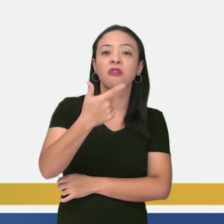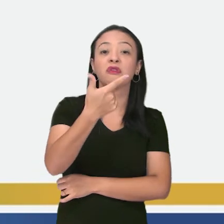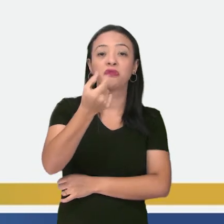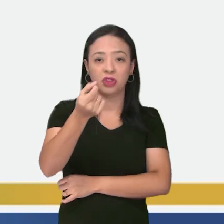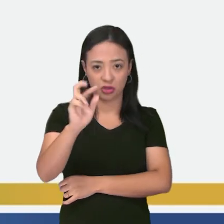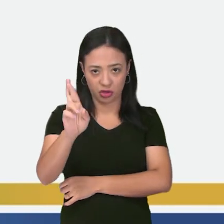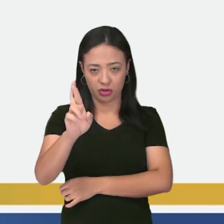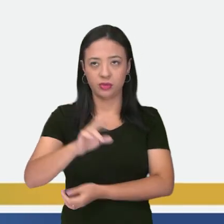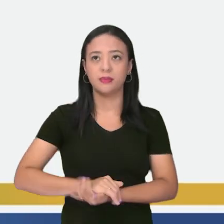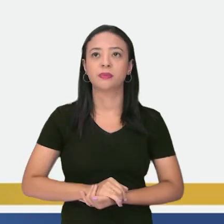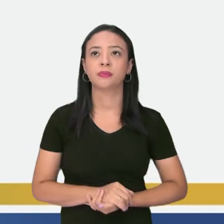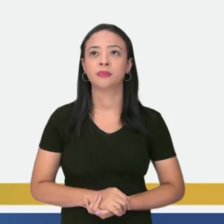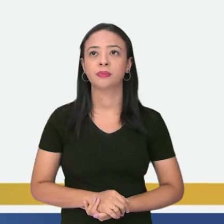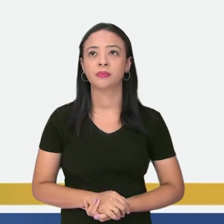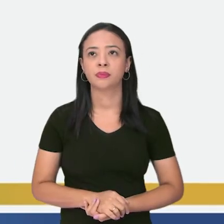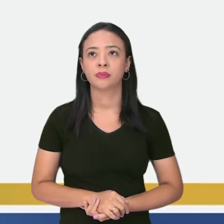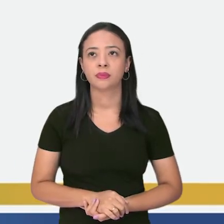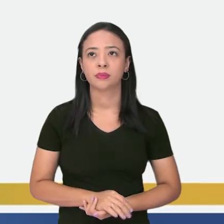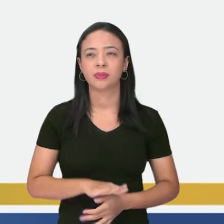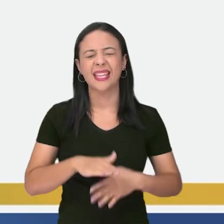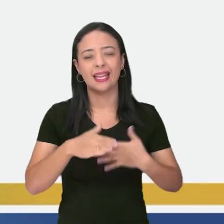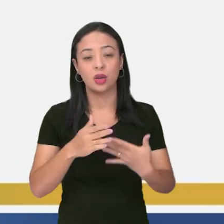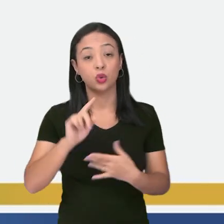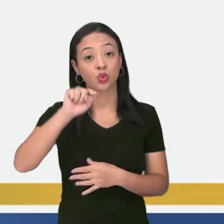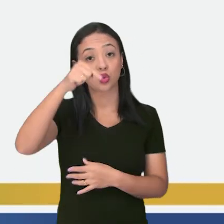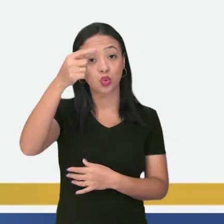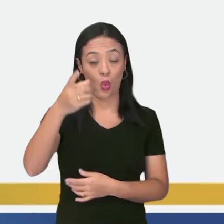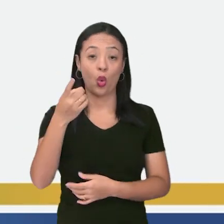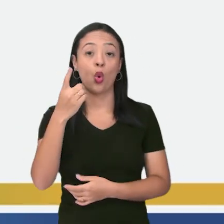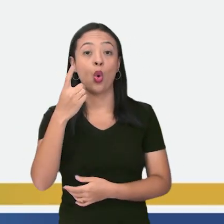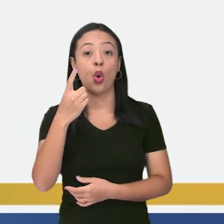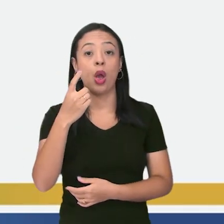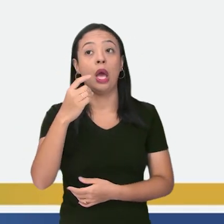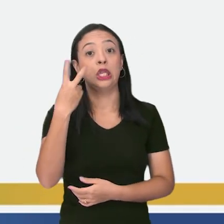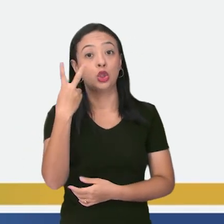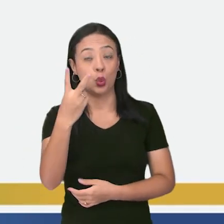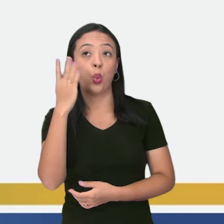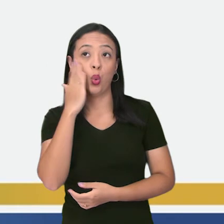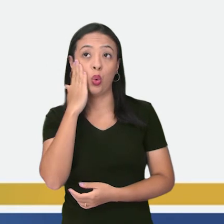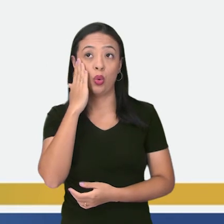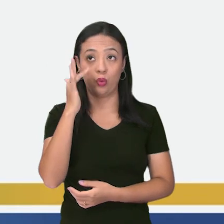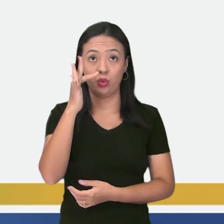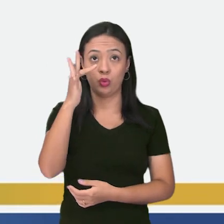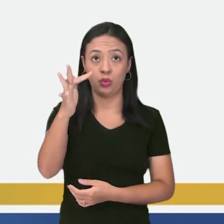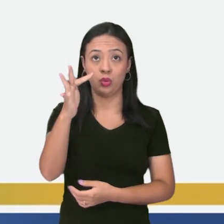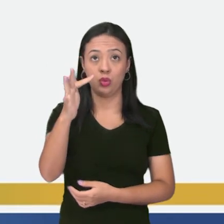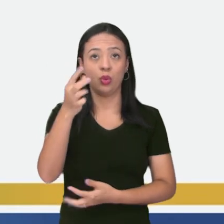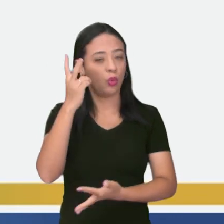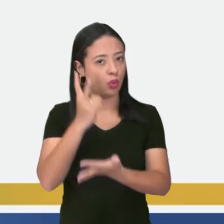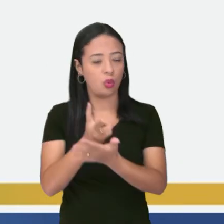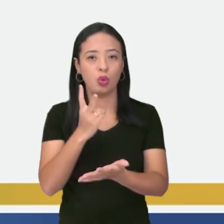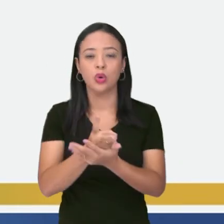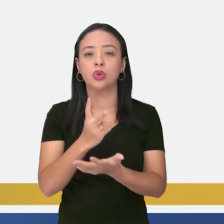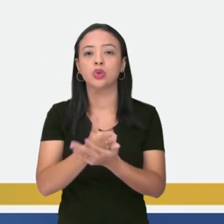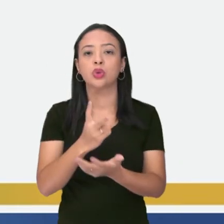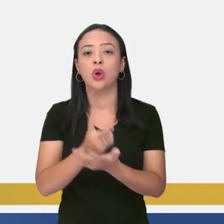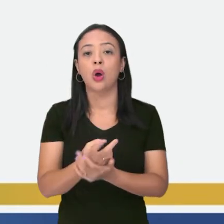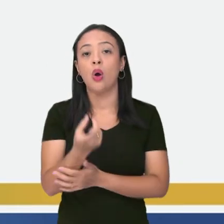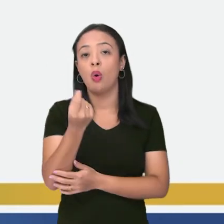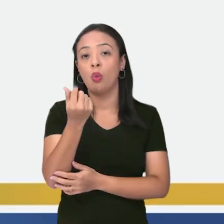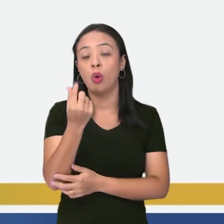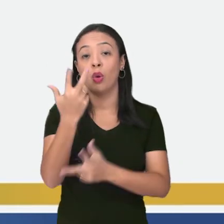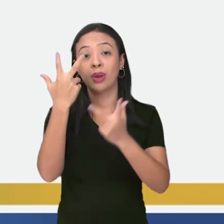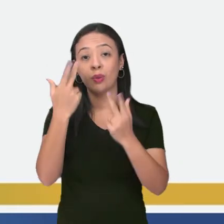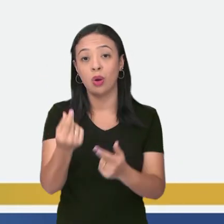20. Nos 2 dias restantes, seria mantido o preço do 6º